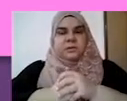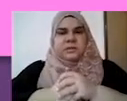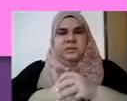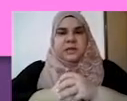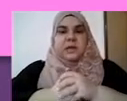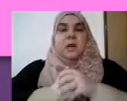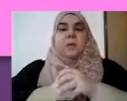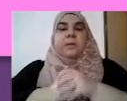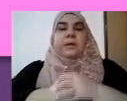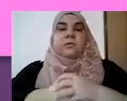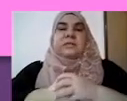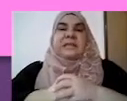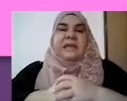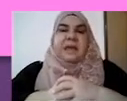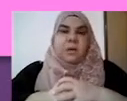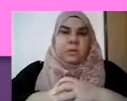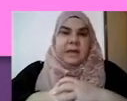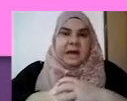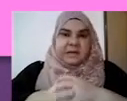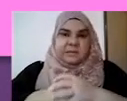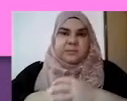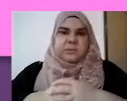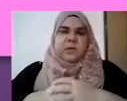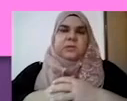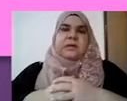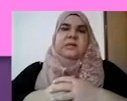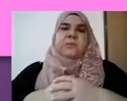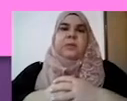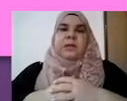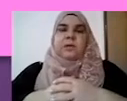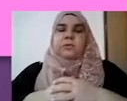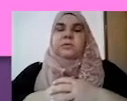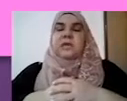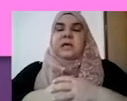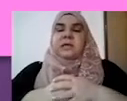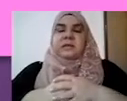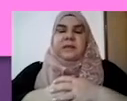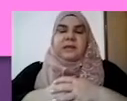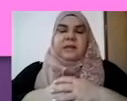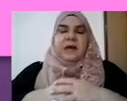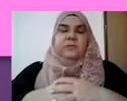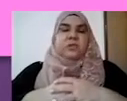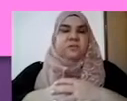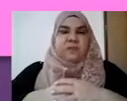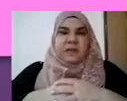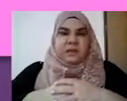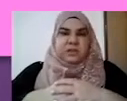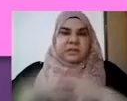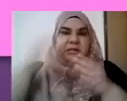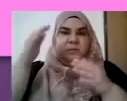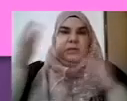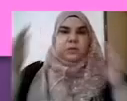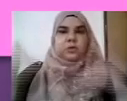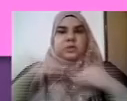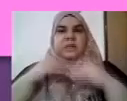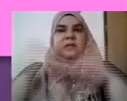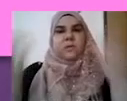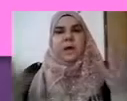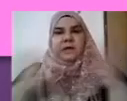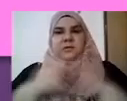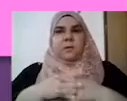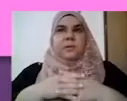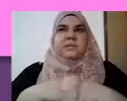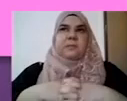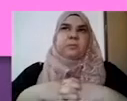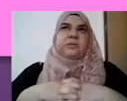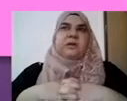poderia acontecer? Polígonos irregulares, pessoal, são aqueles polígonos que têm lados diferentes. Eles não têm todos os lados